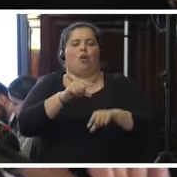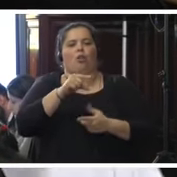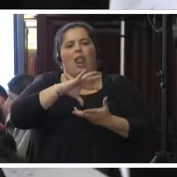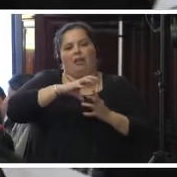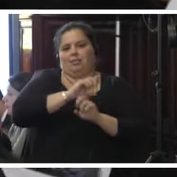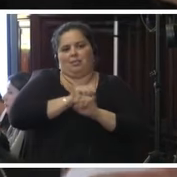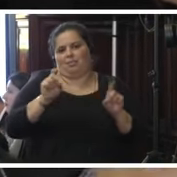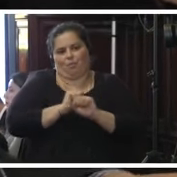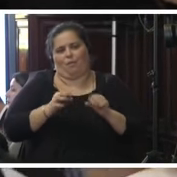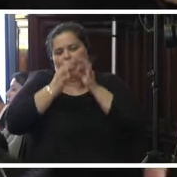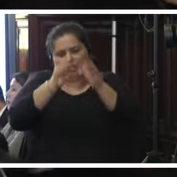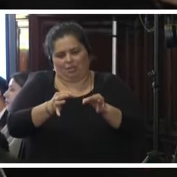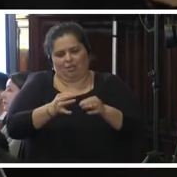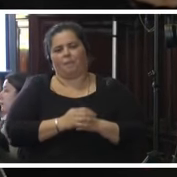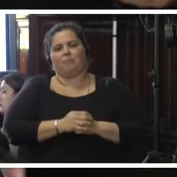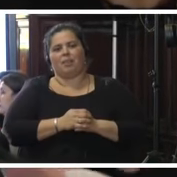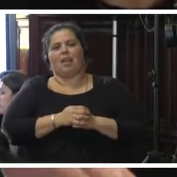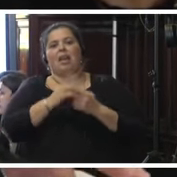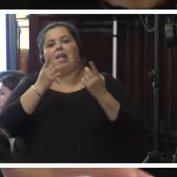dos agentes do Estado,